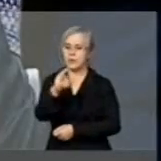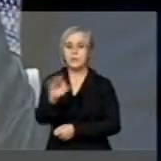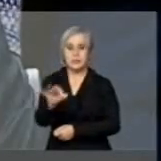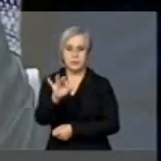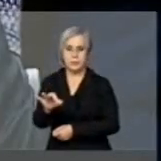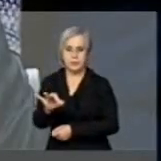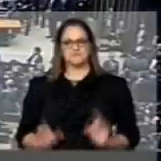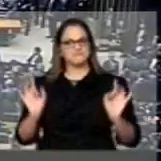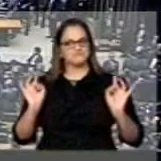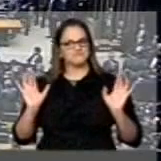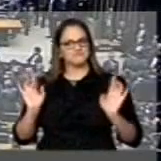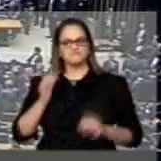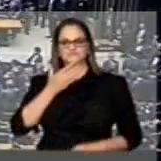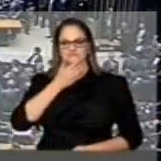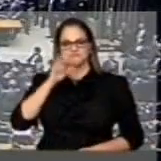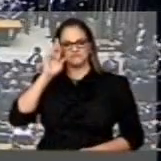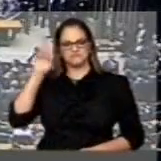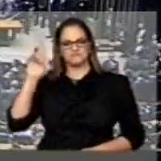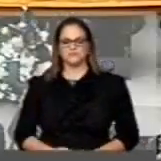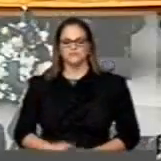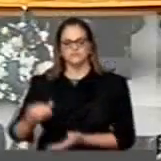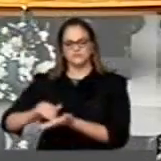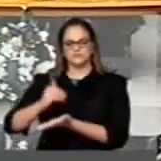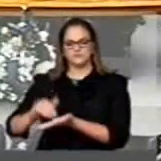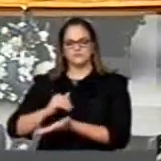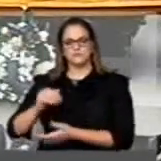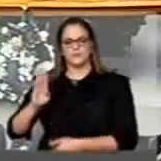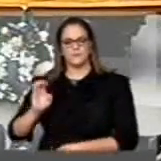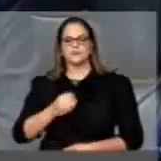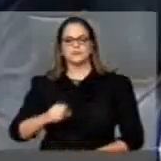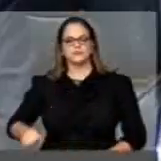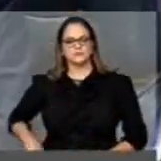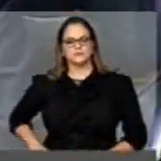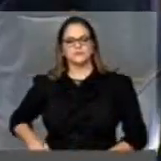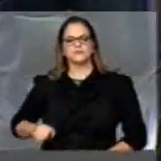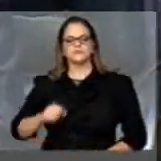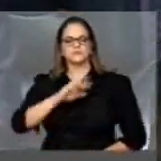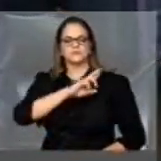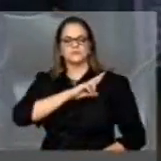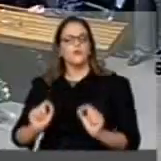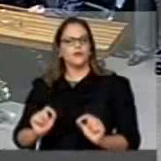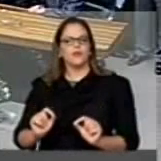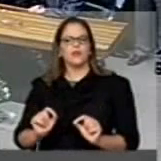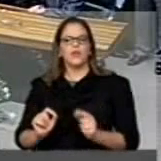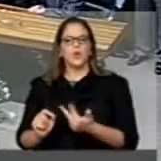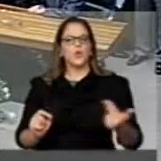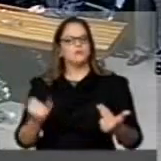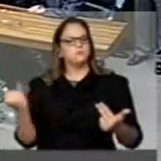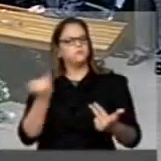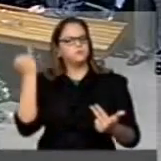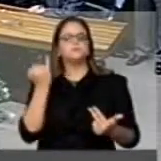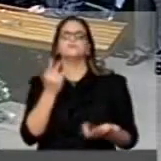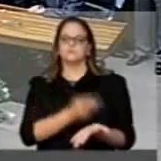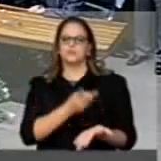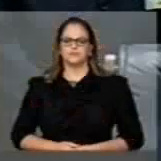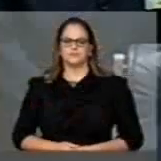Ministro Ricardo Lewandowski participou da sessão e entregou mensagem do Poder Judiciário a Presidente da República Dilma Rousseff